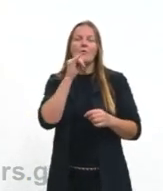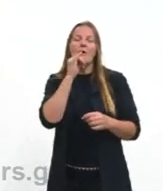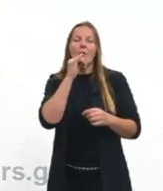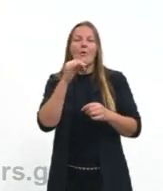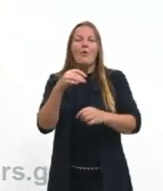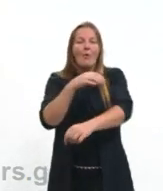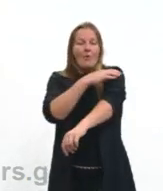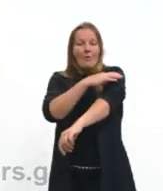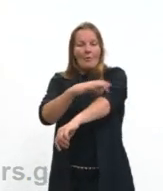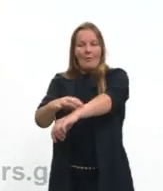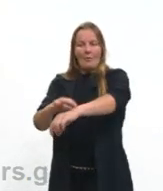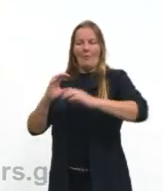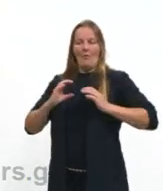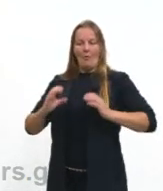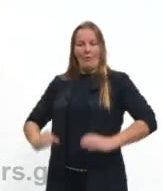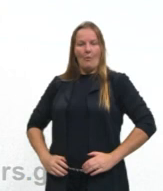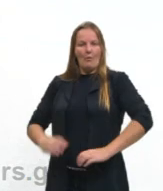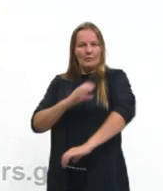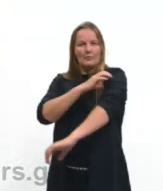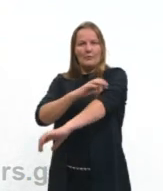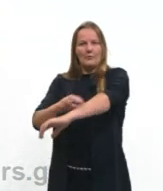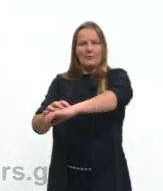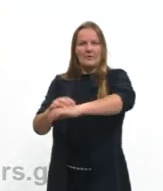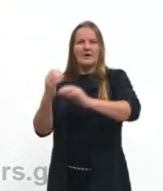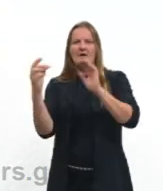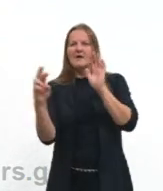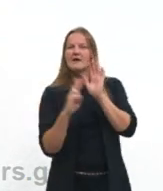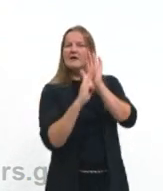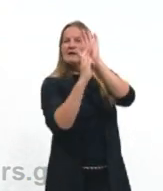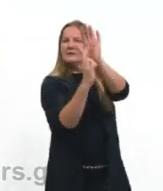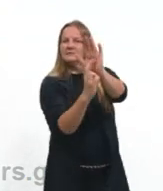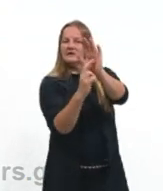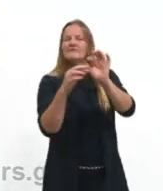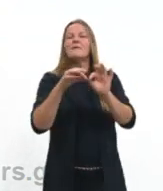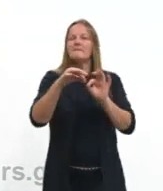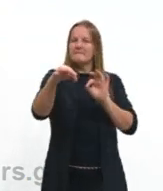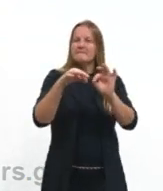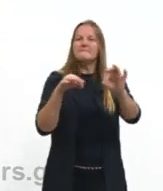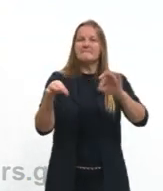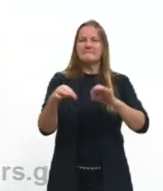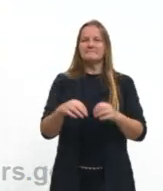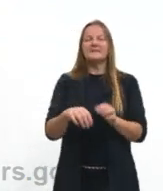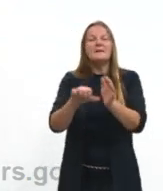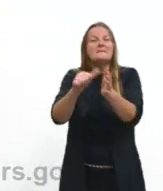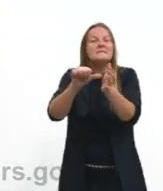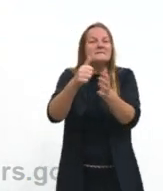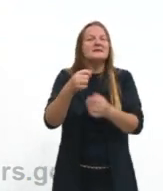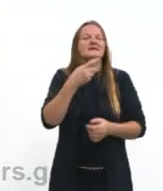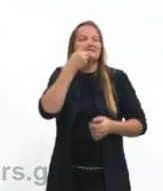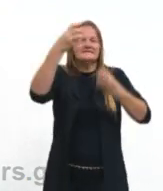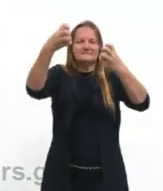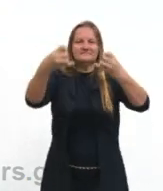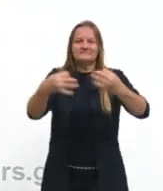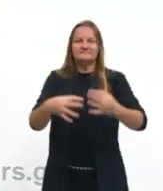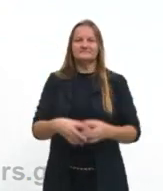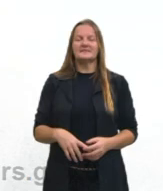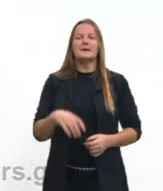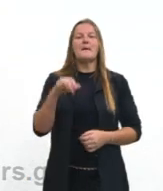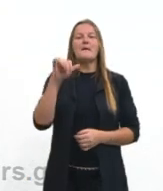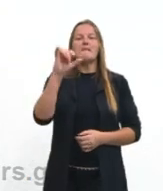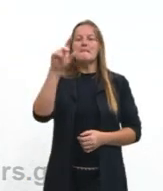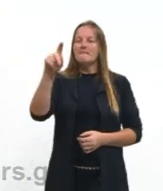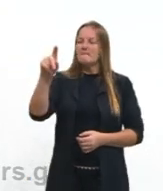do corpo humano para representar determinadas medidas né então primeira que a gente vai falar é o